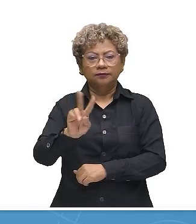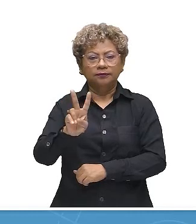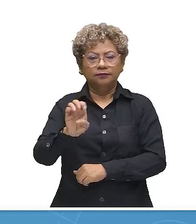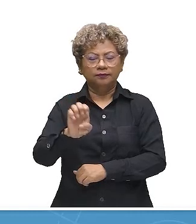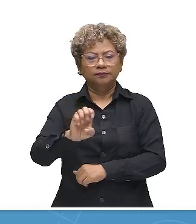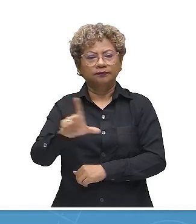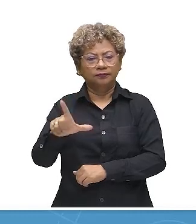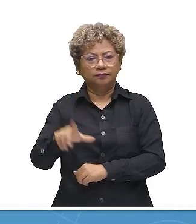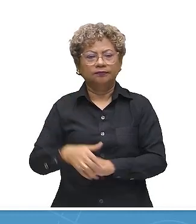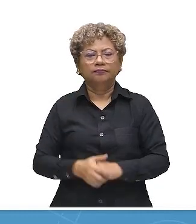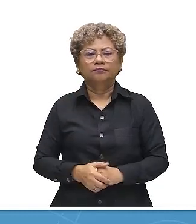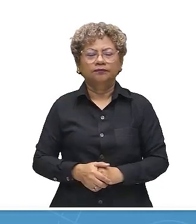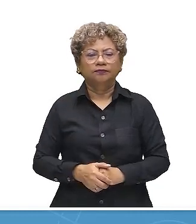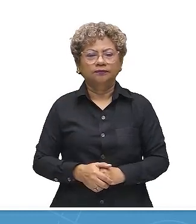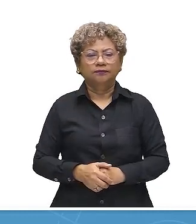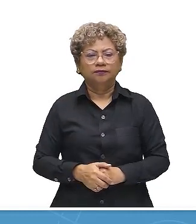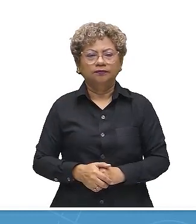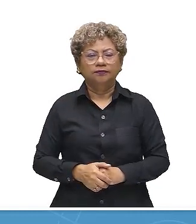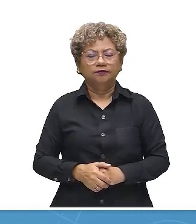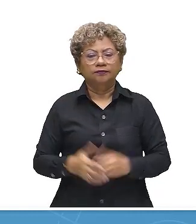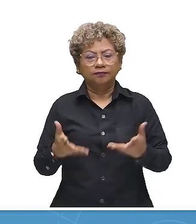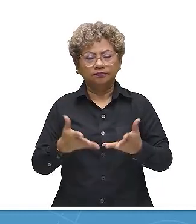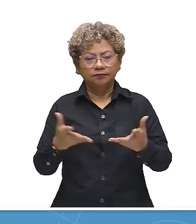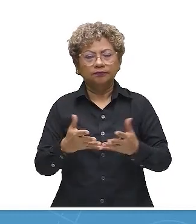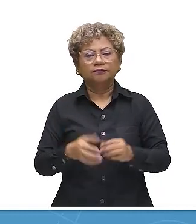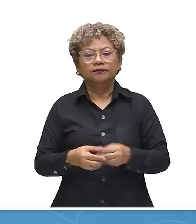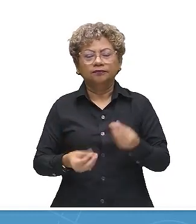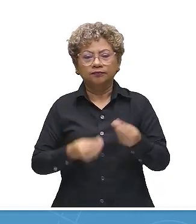E mais um exemplo aqui de forma direta.